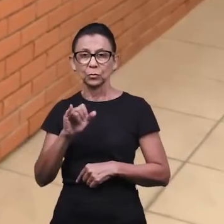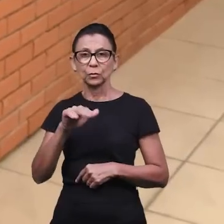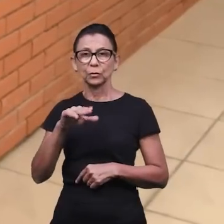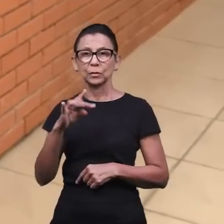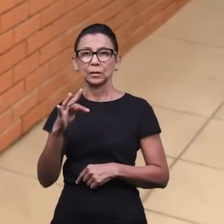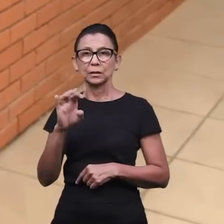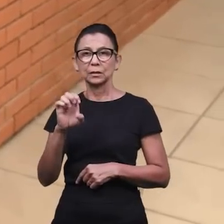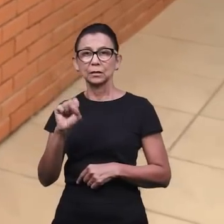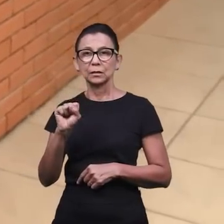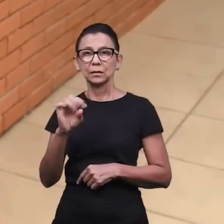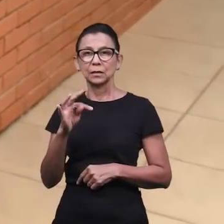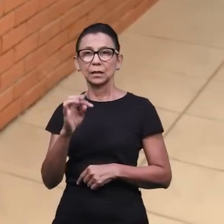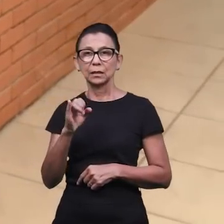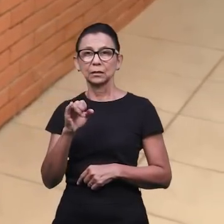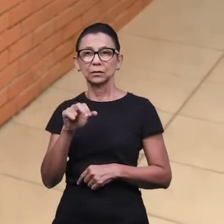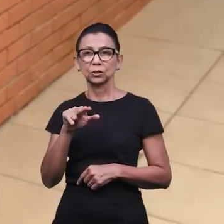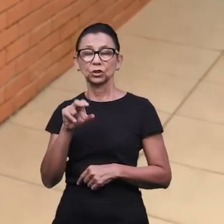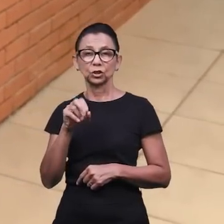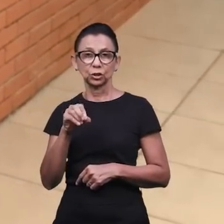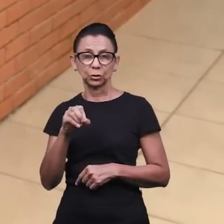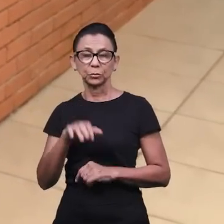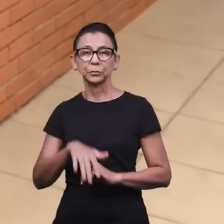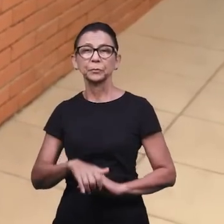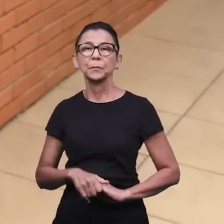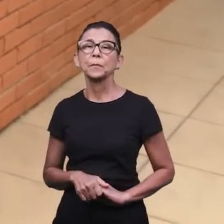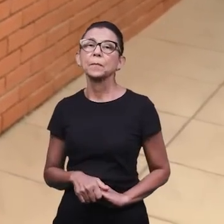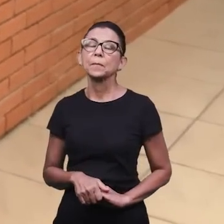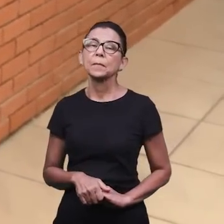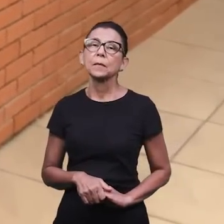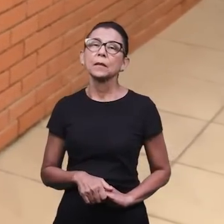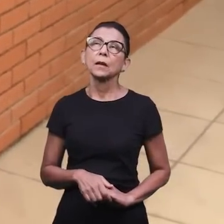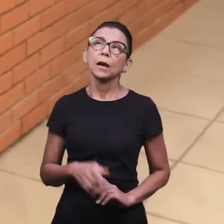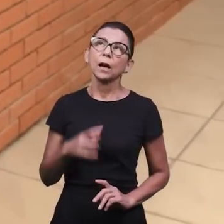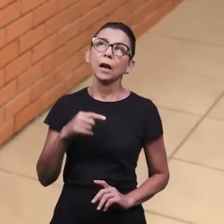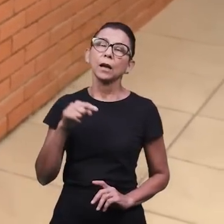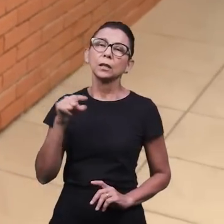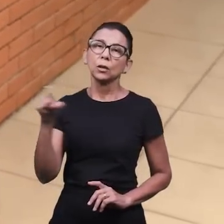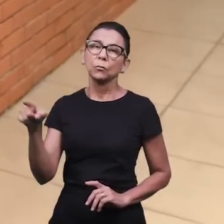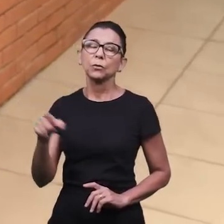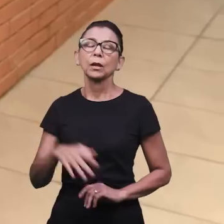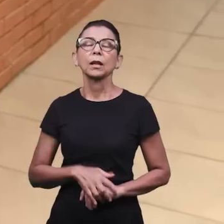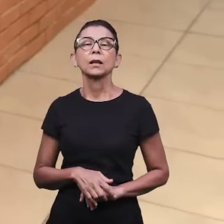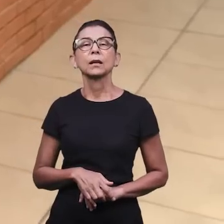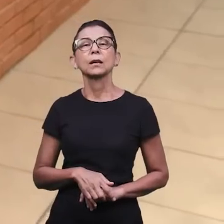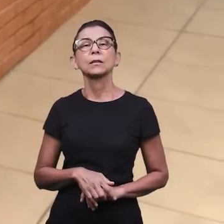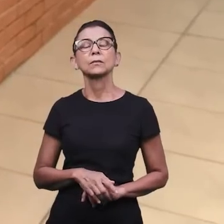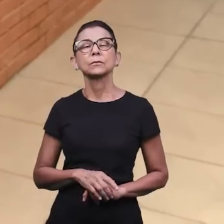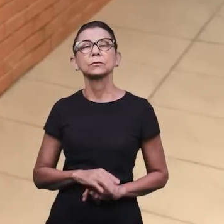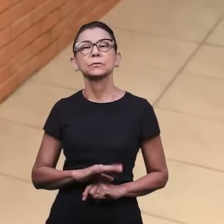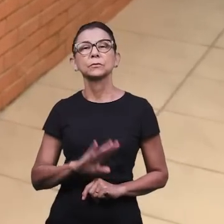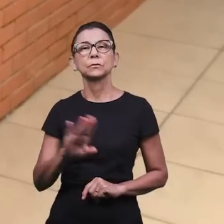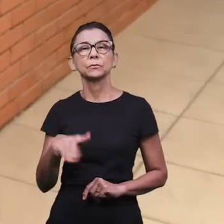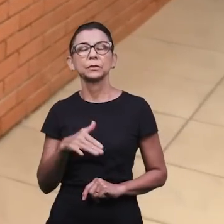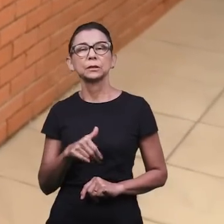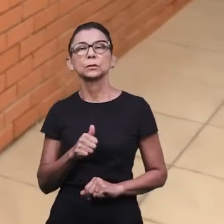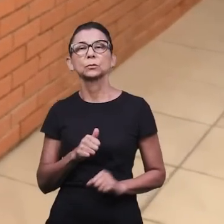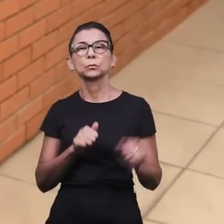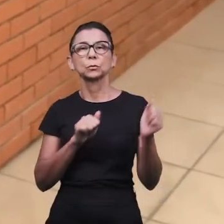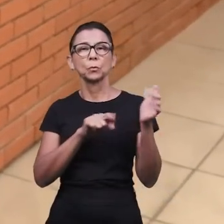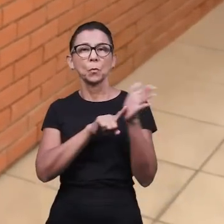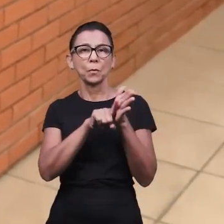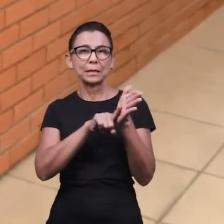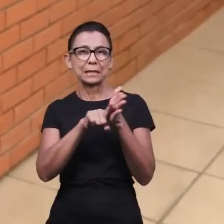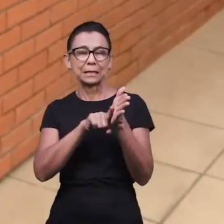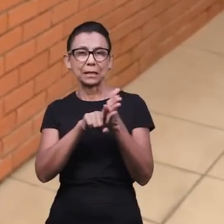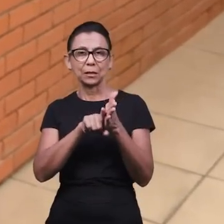intestino na família. E aí eu fiz a colonoscopia E, para minha surpresa, deu 3 pólipos,